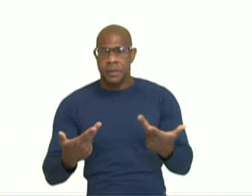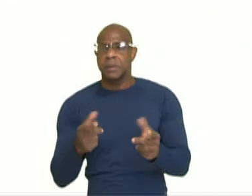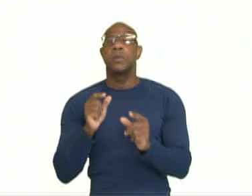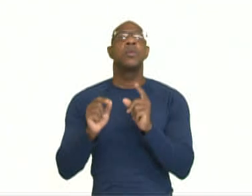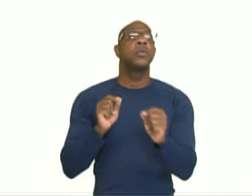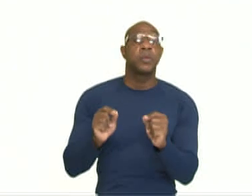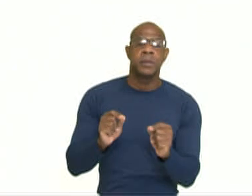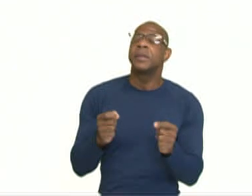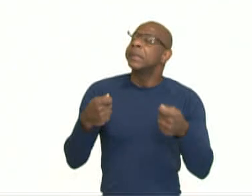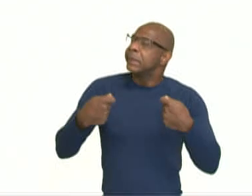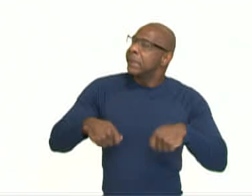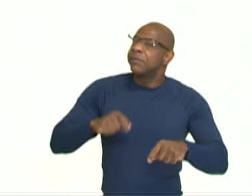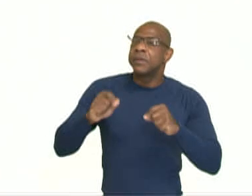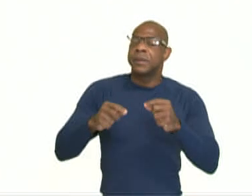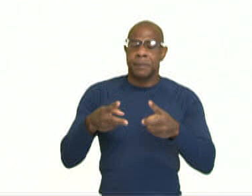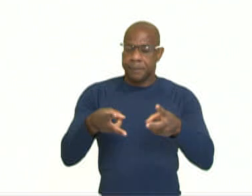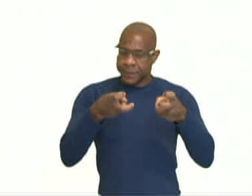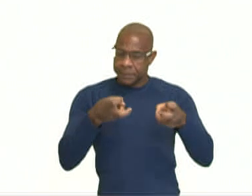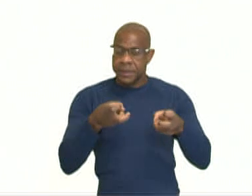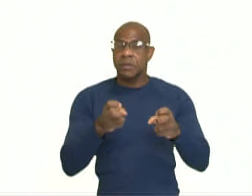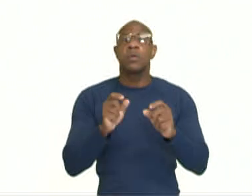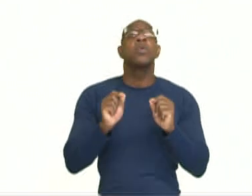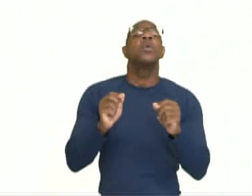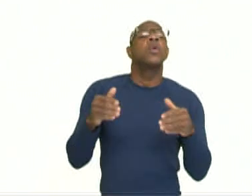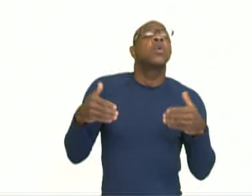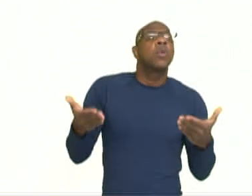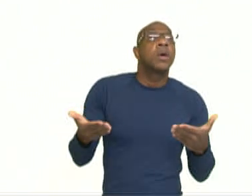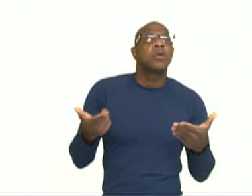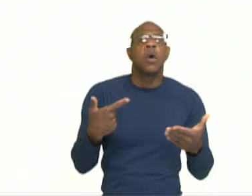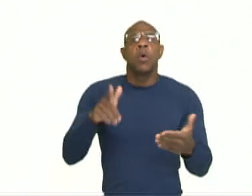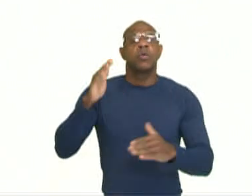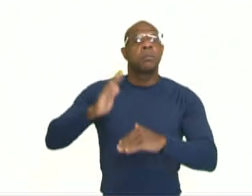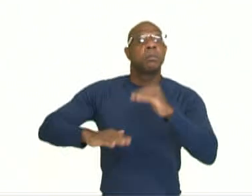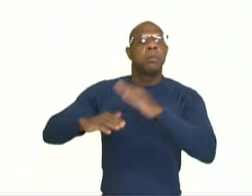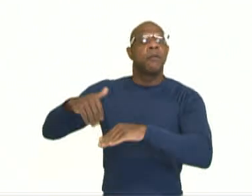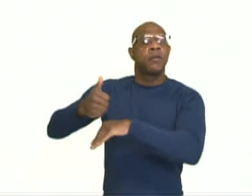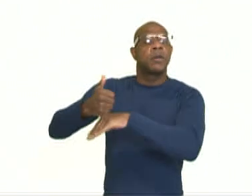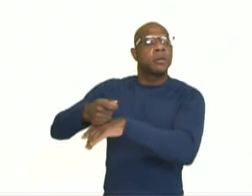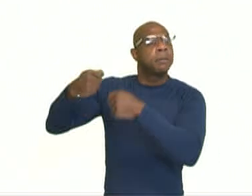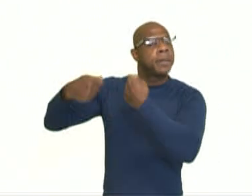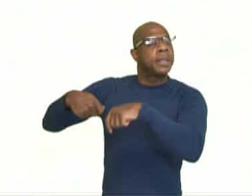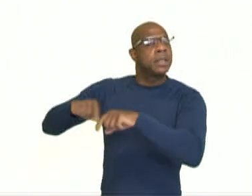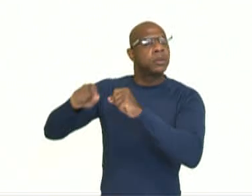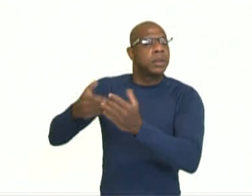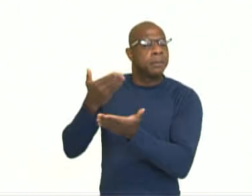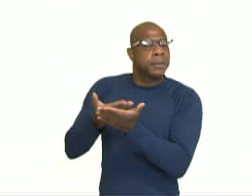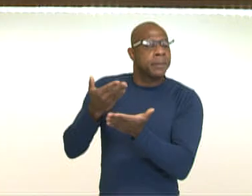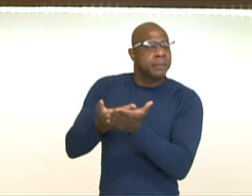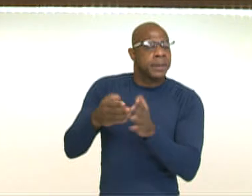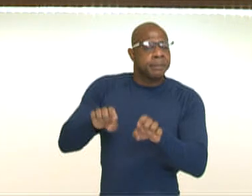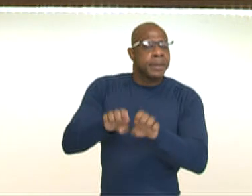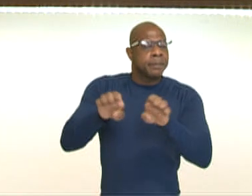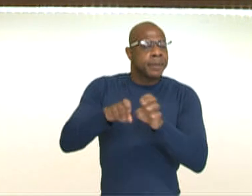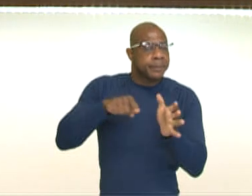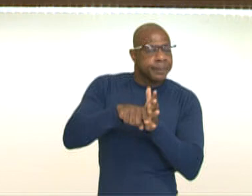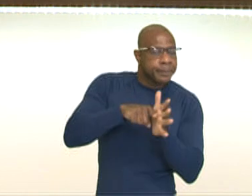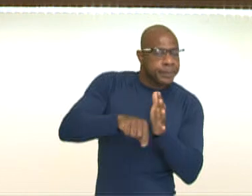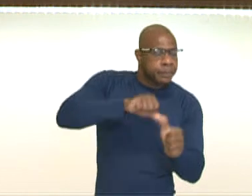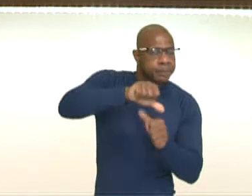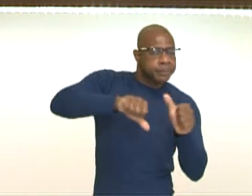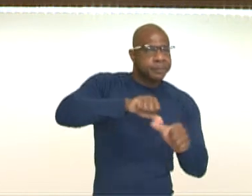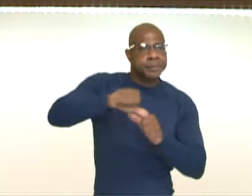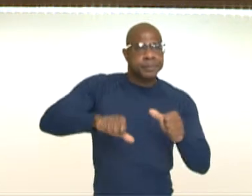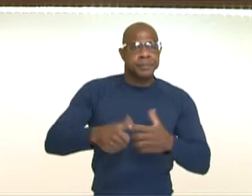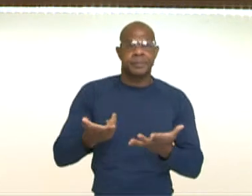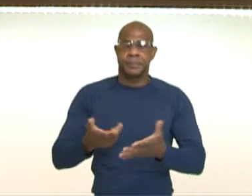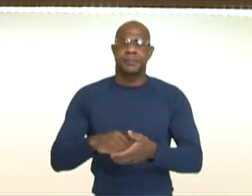obviamente, devem ser analisados quando outros profissionais precisam estruturar modificações nessa